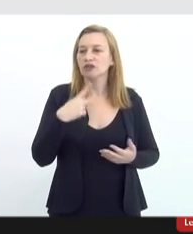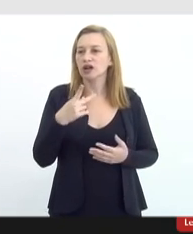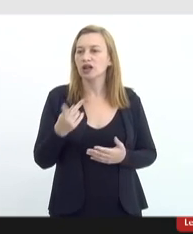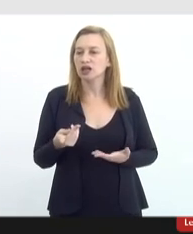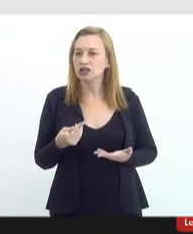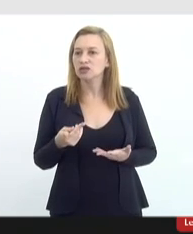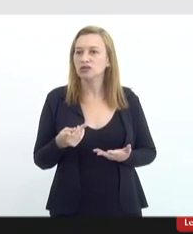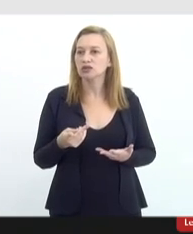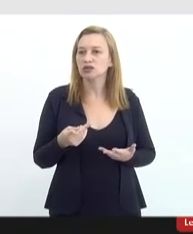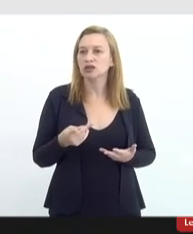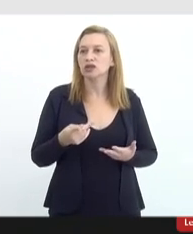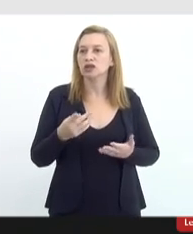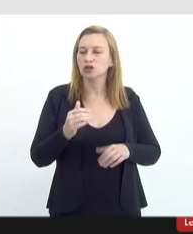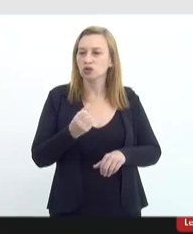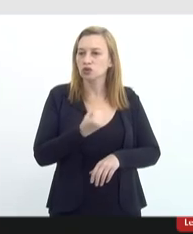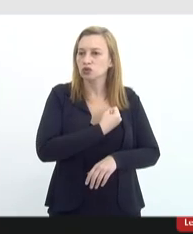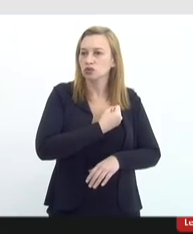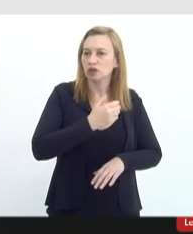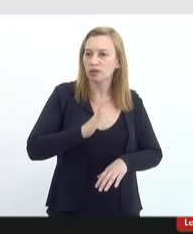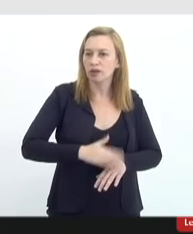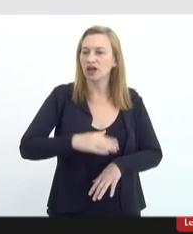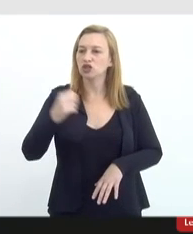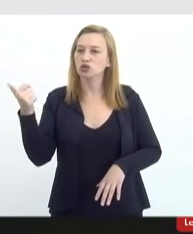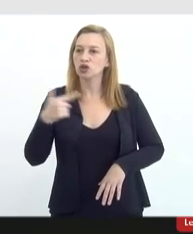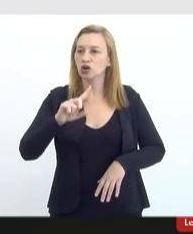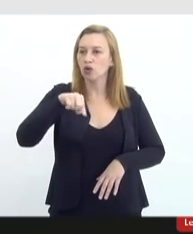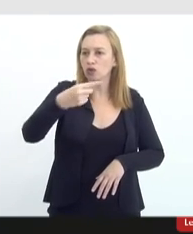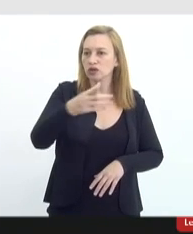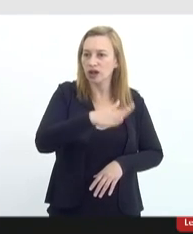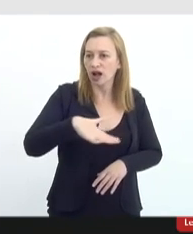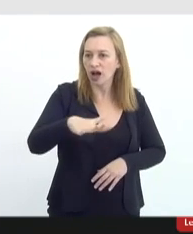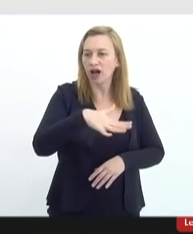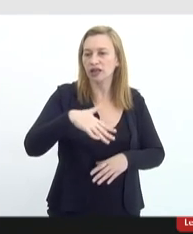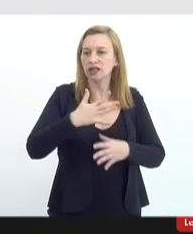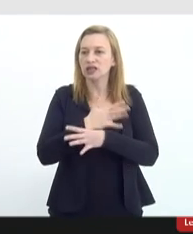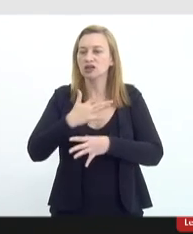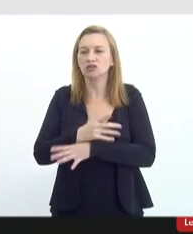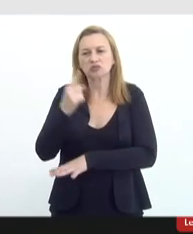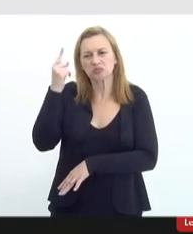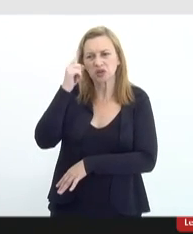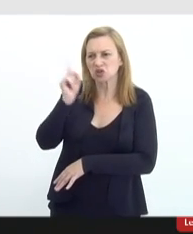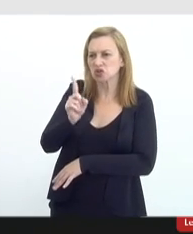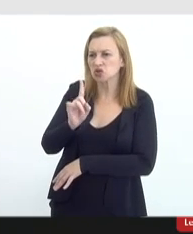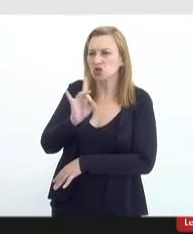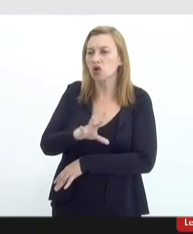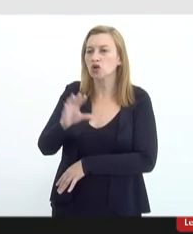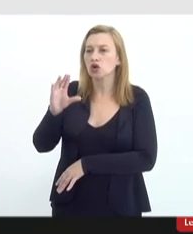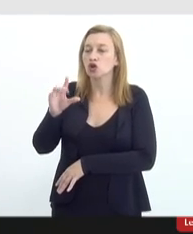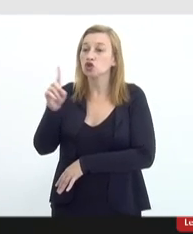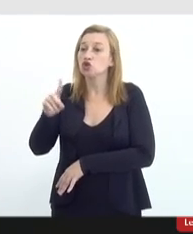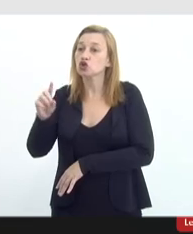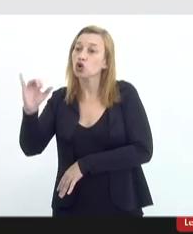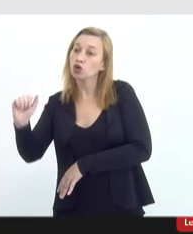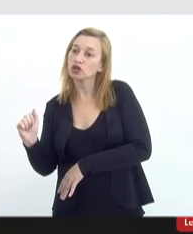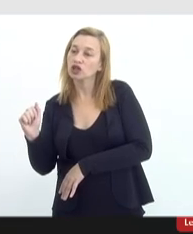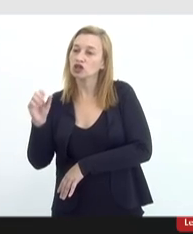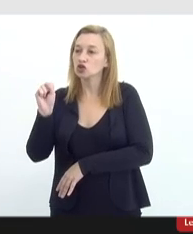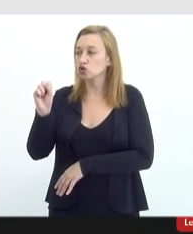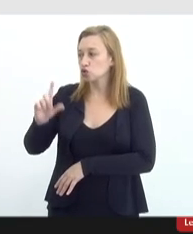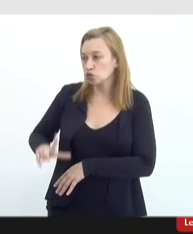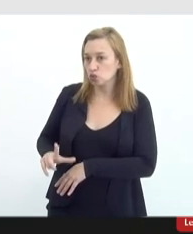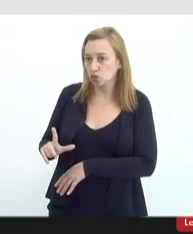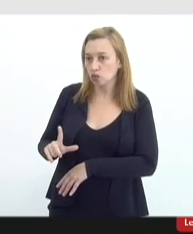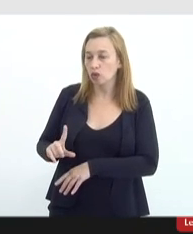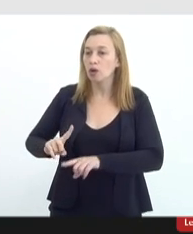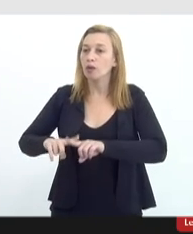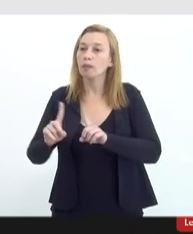é maior em relação a outras áreas da cidade, né? Então ele não pensou só a Zona Sul, ele pensou a faixa litorânea como essa faixa de renda,